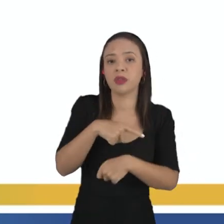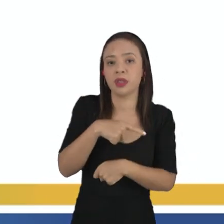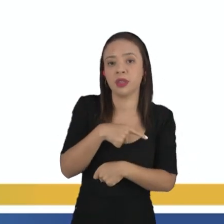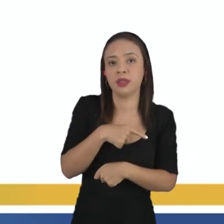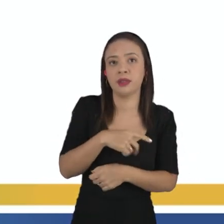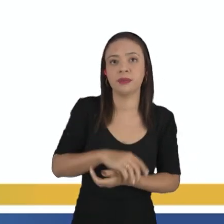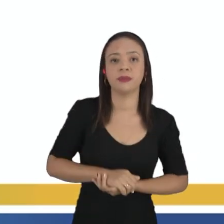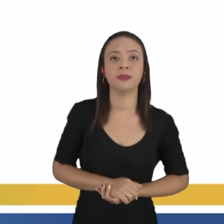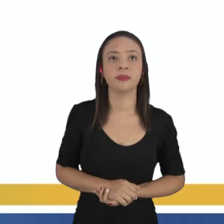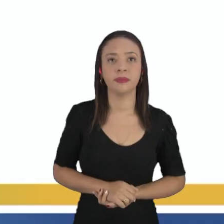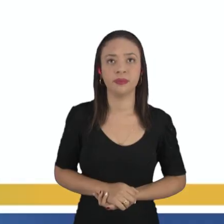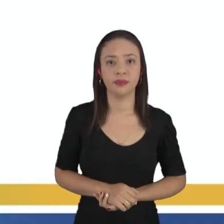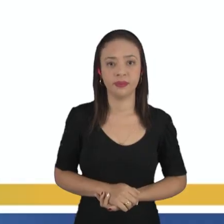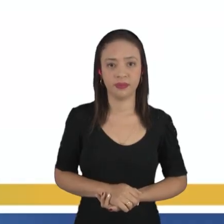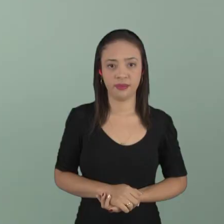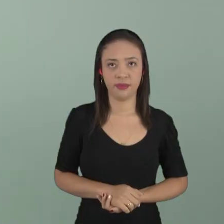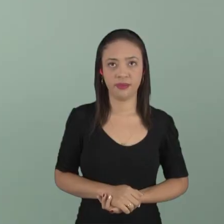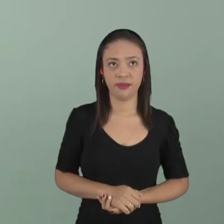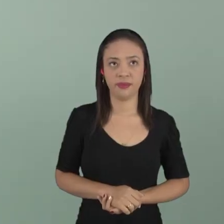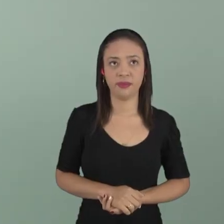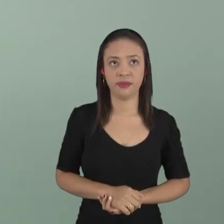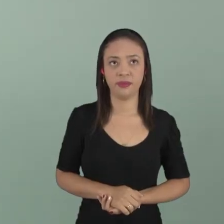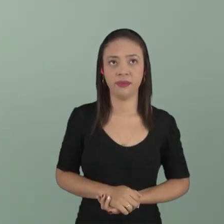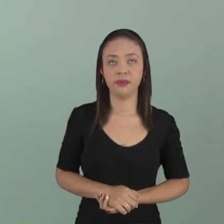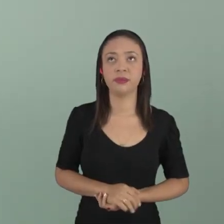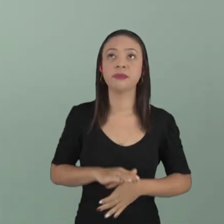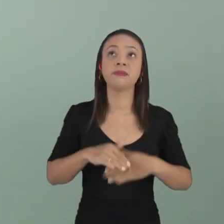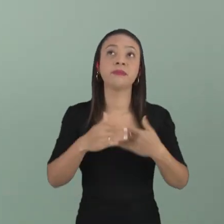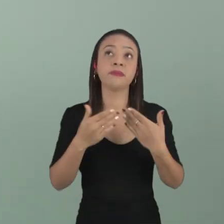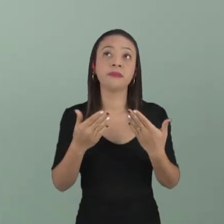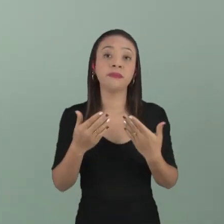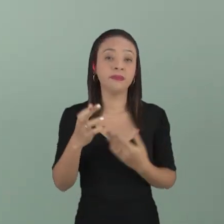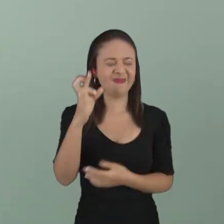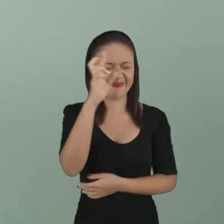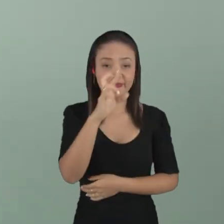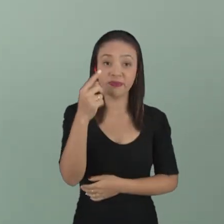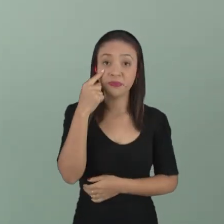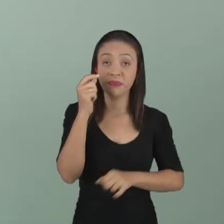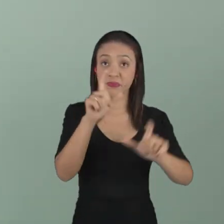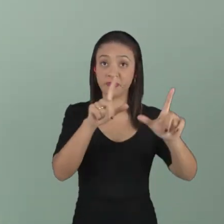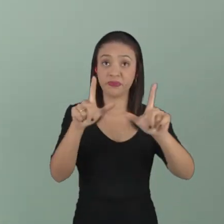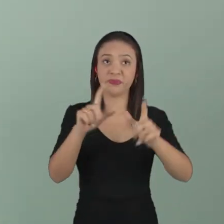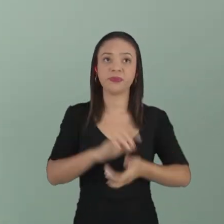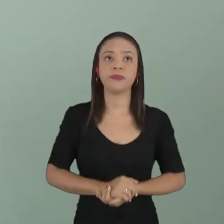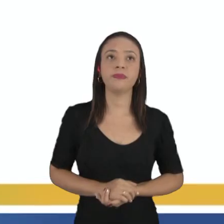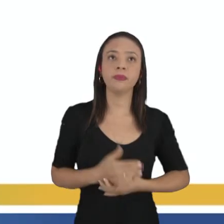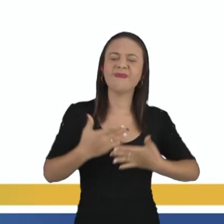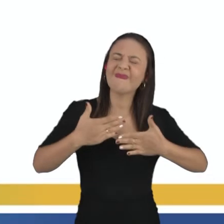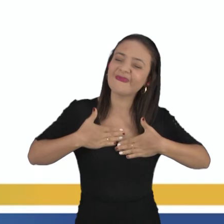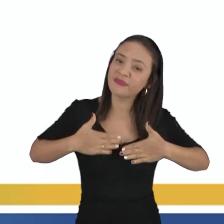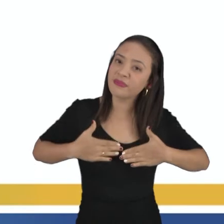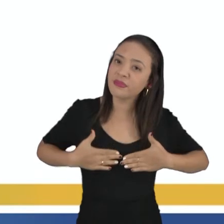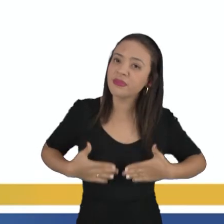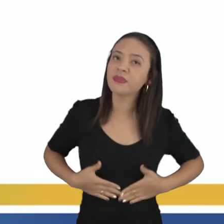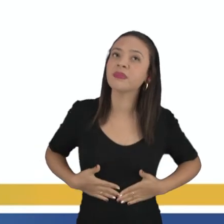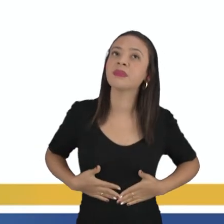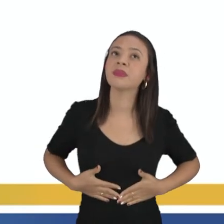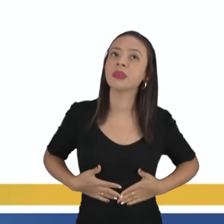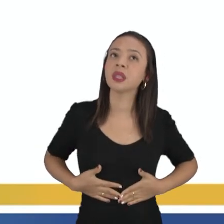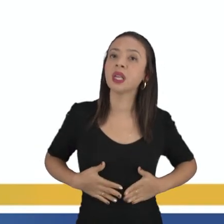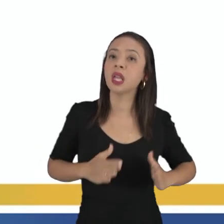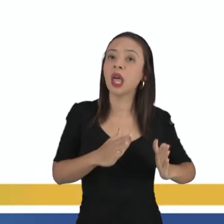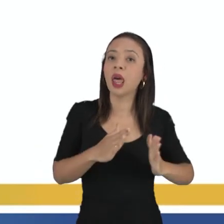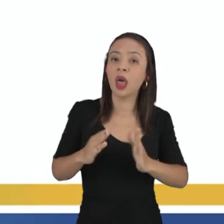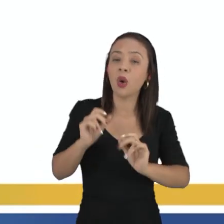em devir. Fantástico, não é mesmo? E observa lá o próximo slide. O corpo, no processo